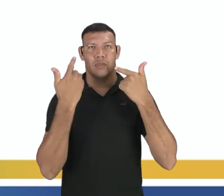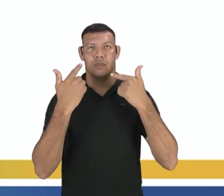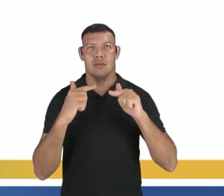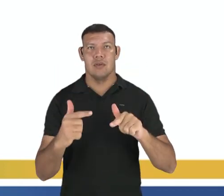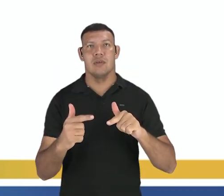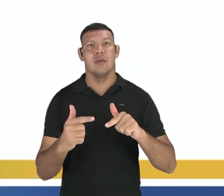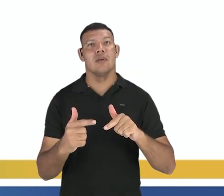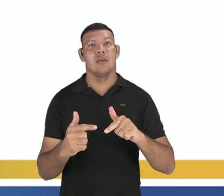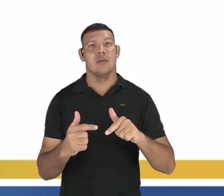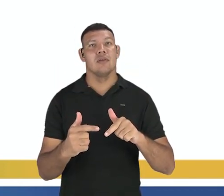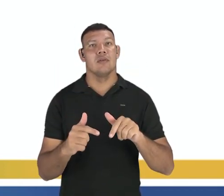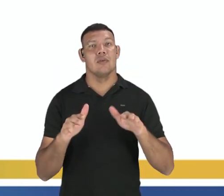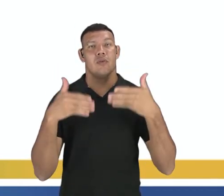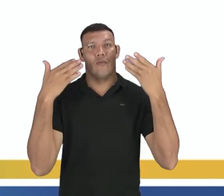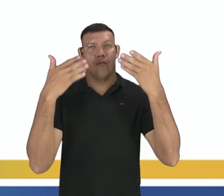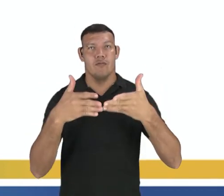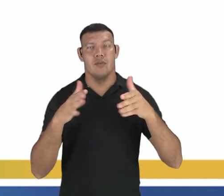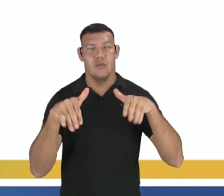vamos ver,